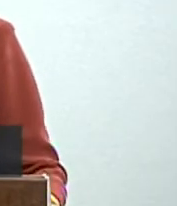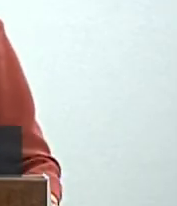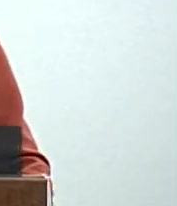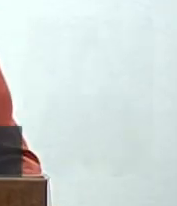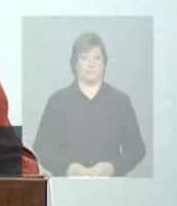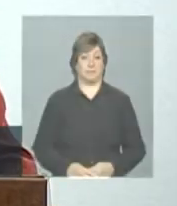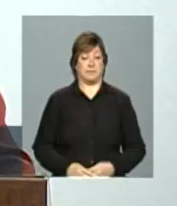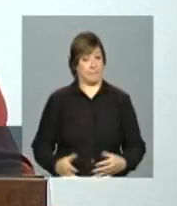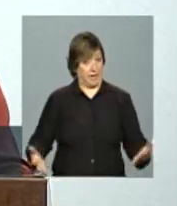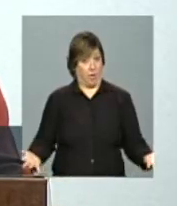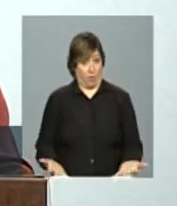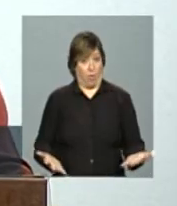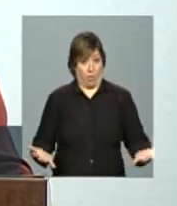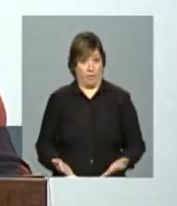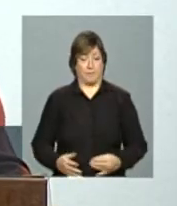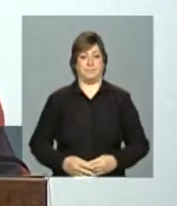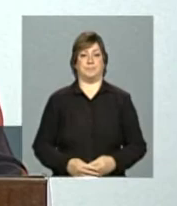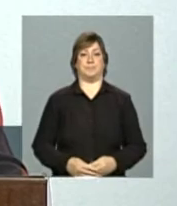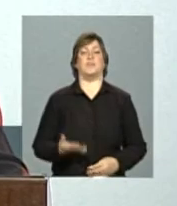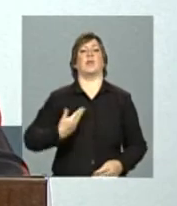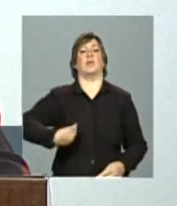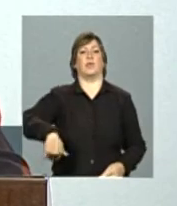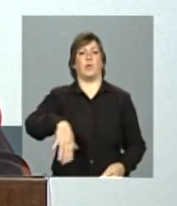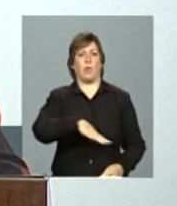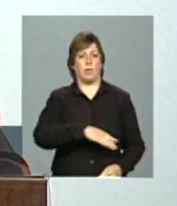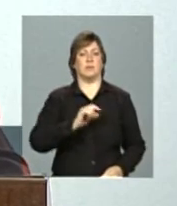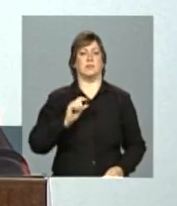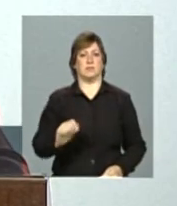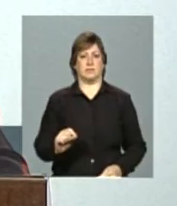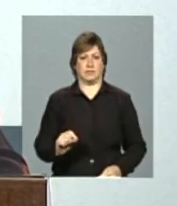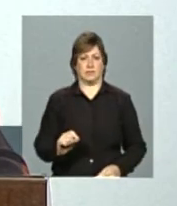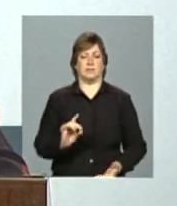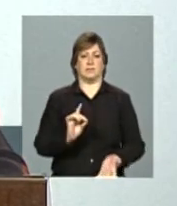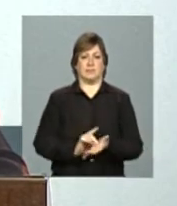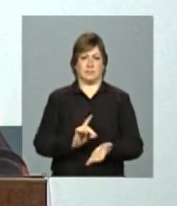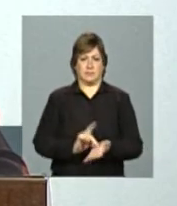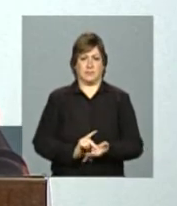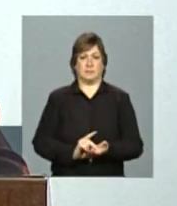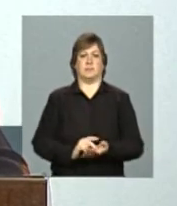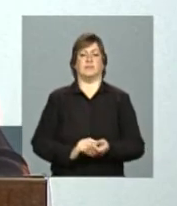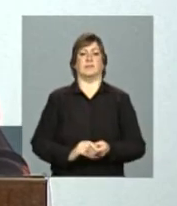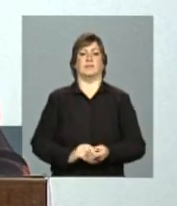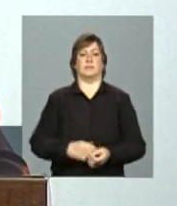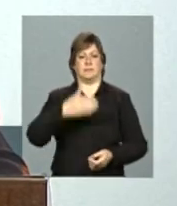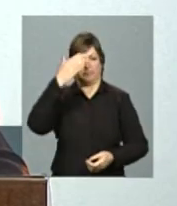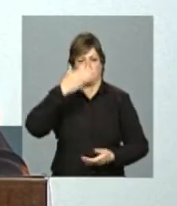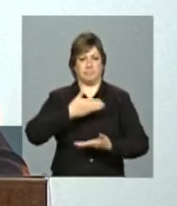nesse ato nós reconhecemos o quanto Depende